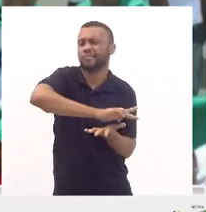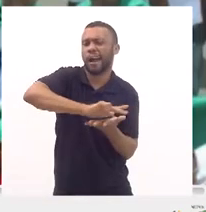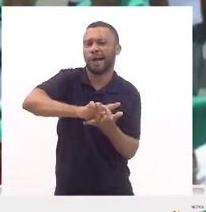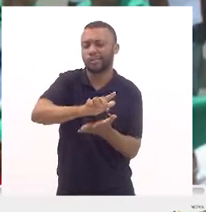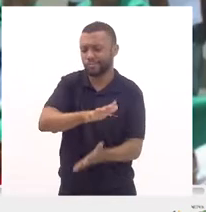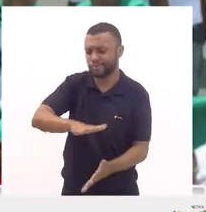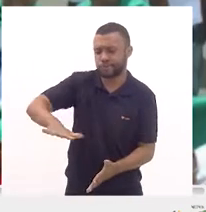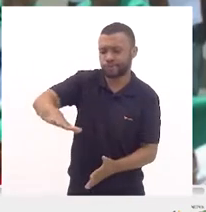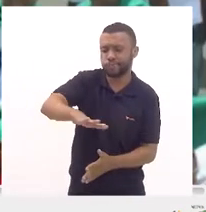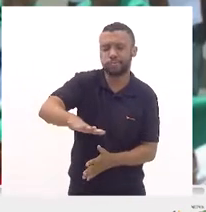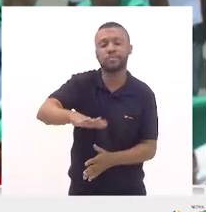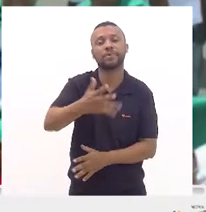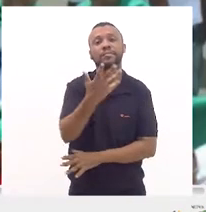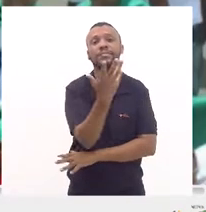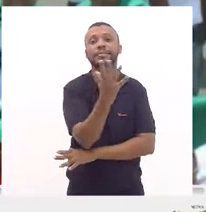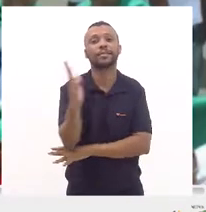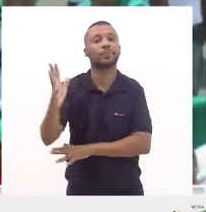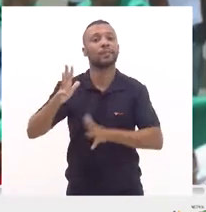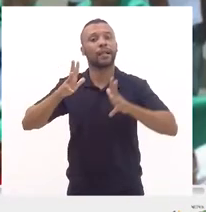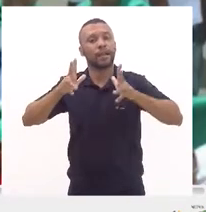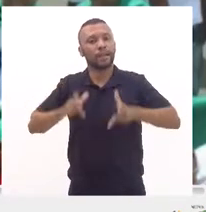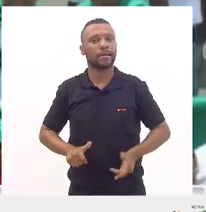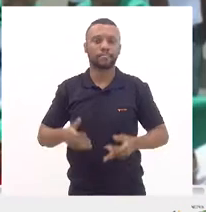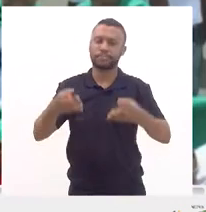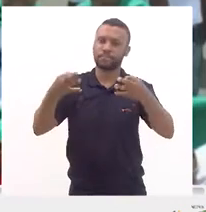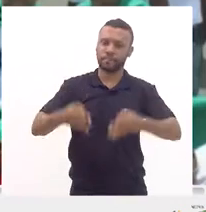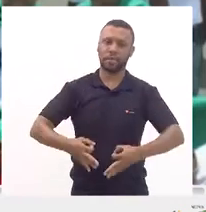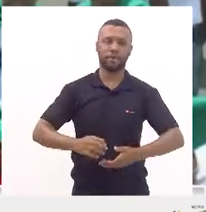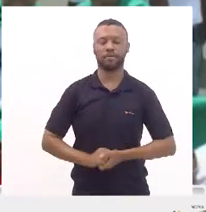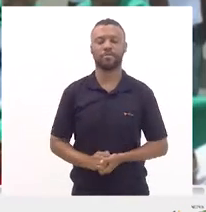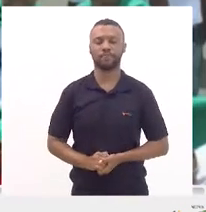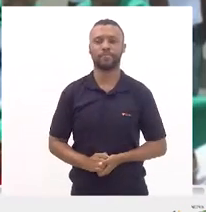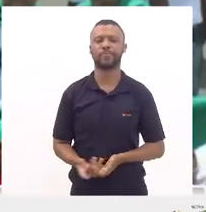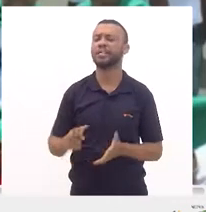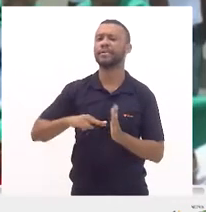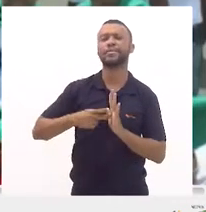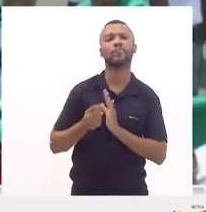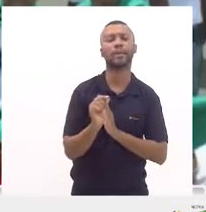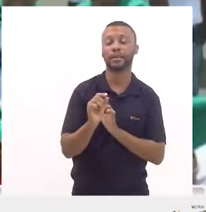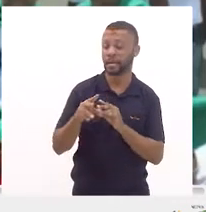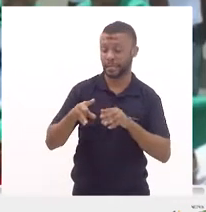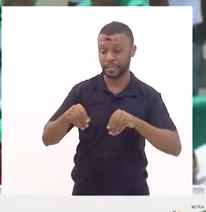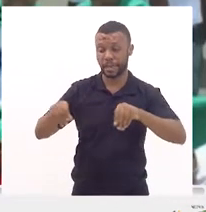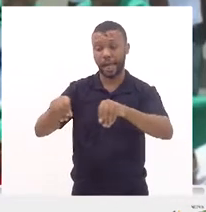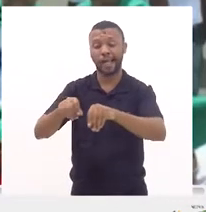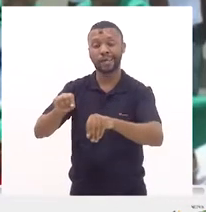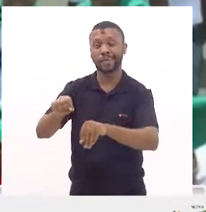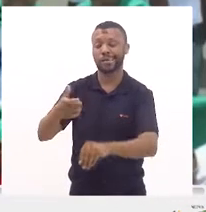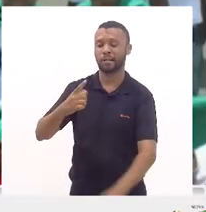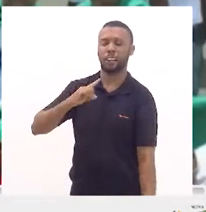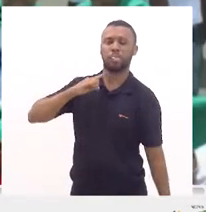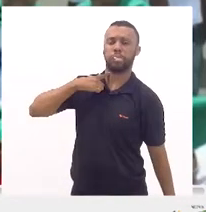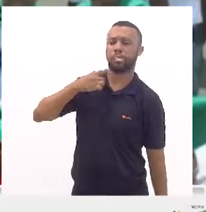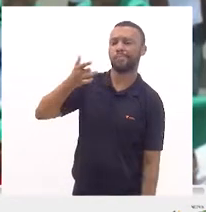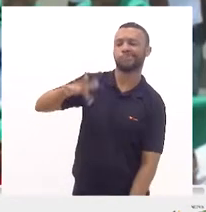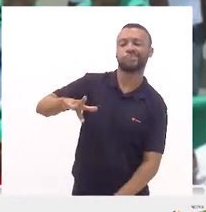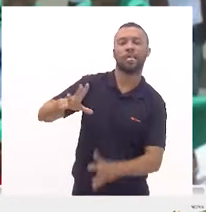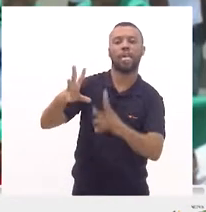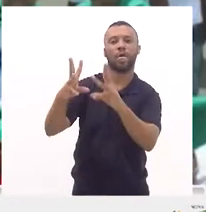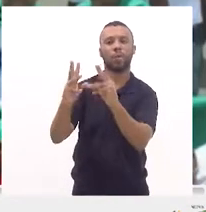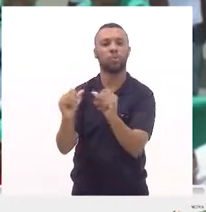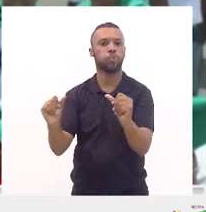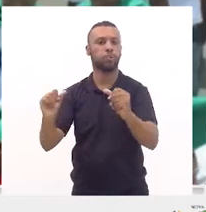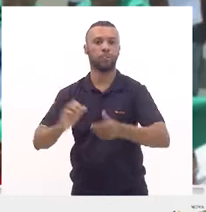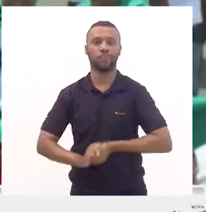cúbicos de natureza limpa. Isto é, terra que deixou de ser poluída, terra